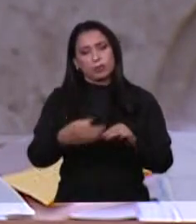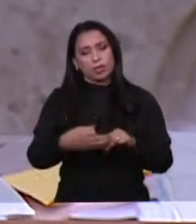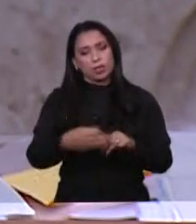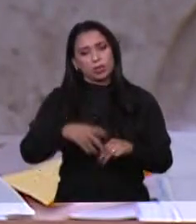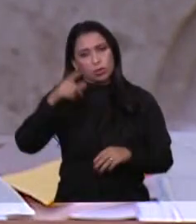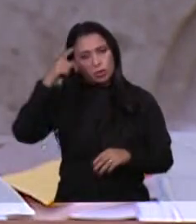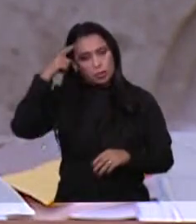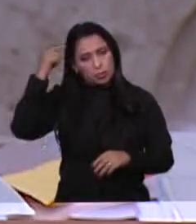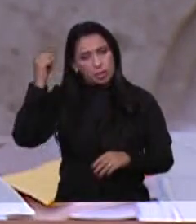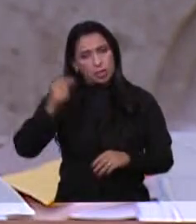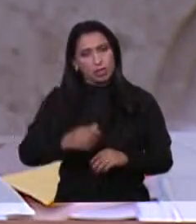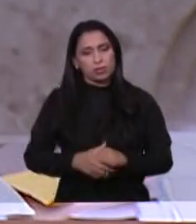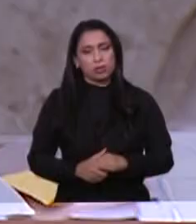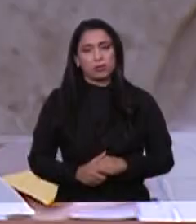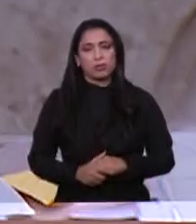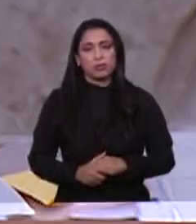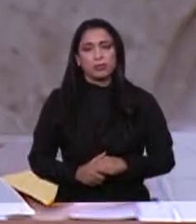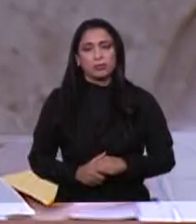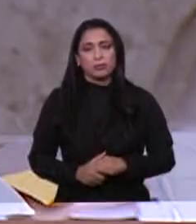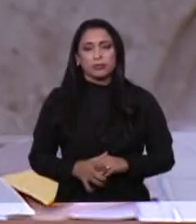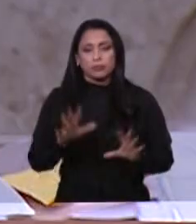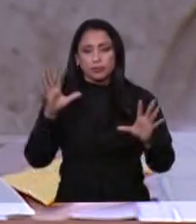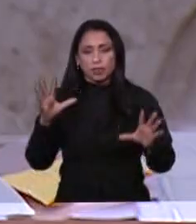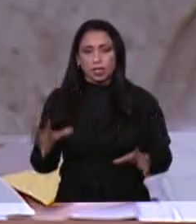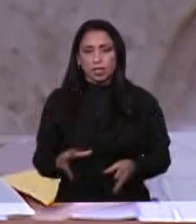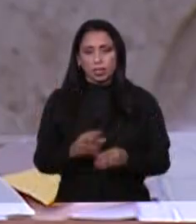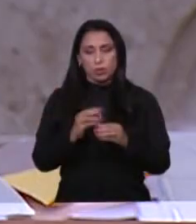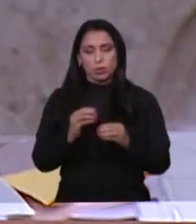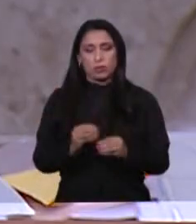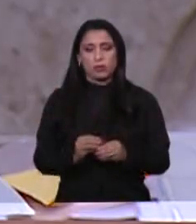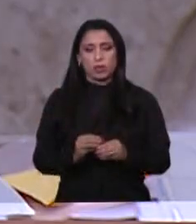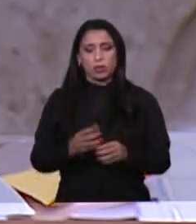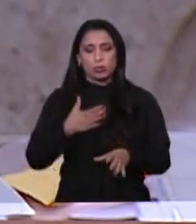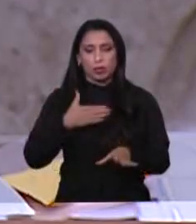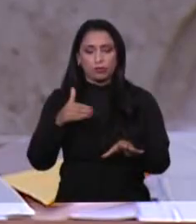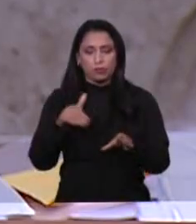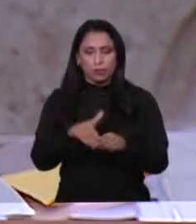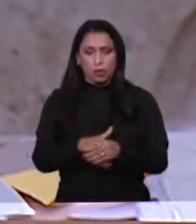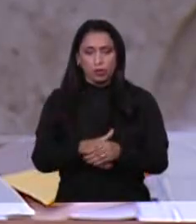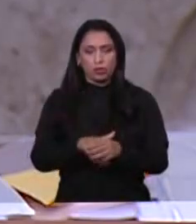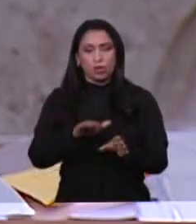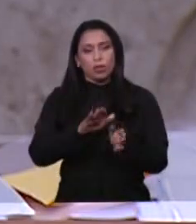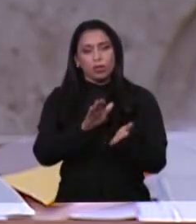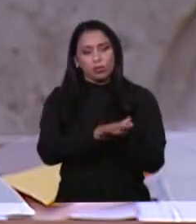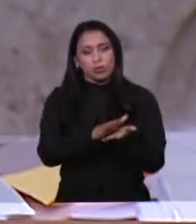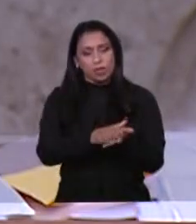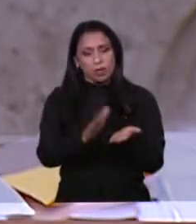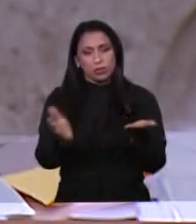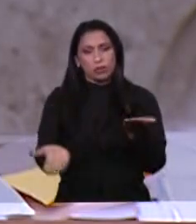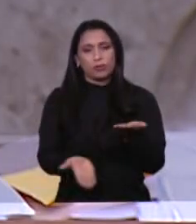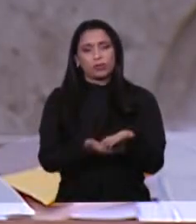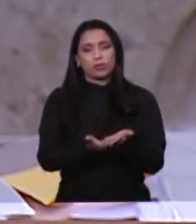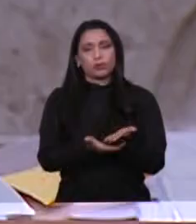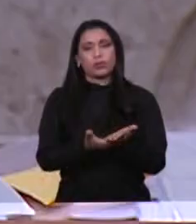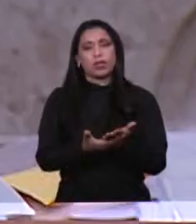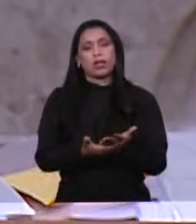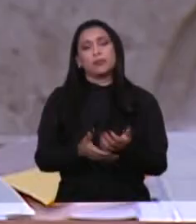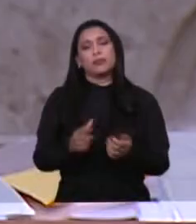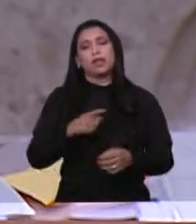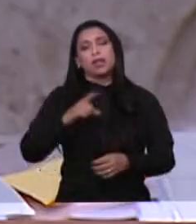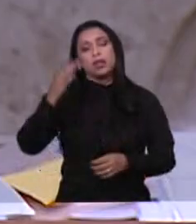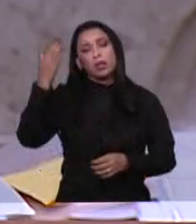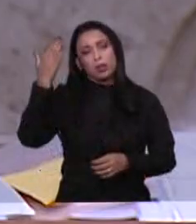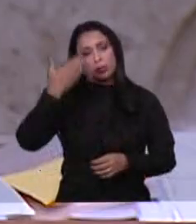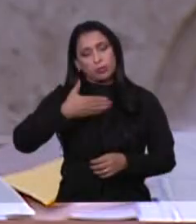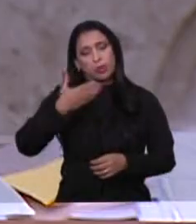Roberto. Em brevíssima síntese, repito, do meu voto, que vou juntar aos autos, eu digo